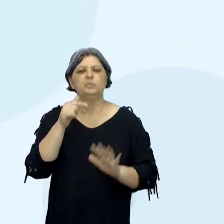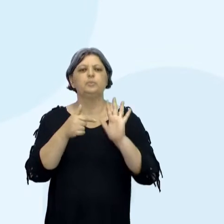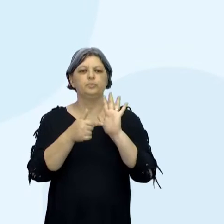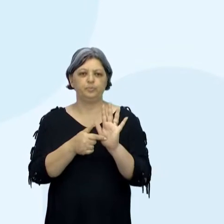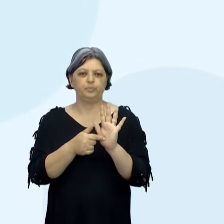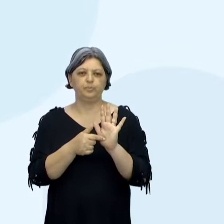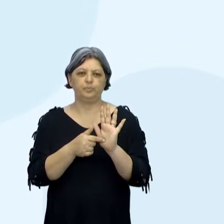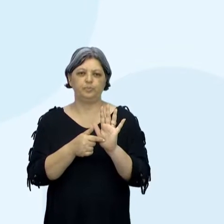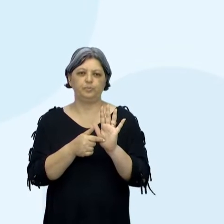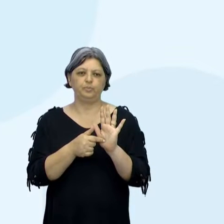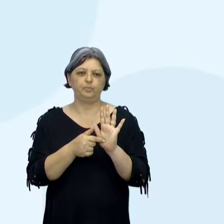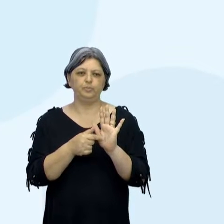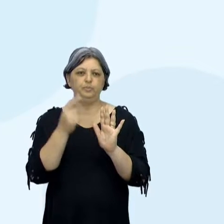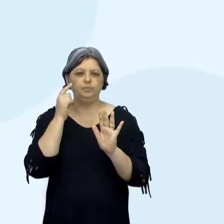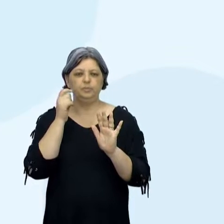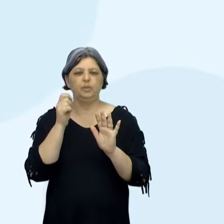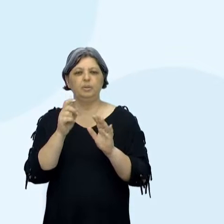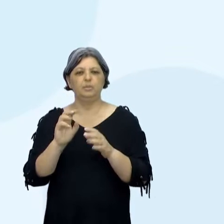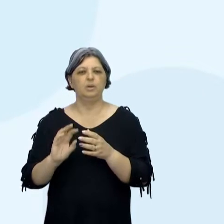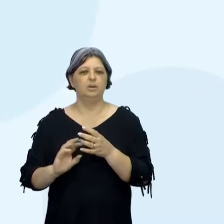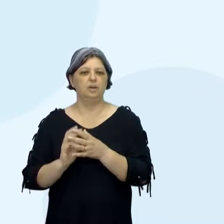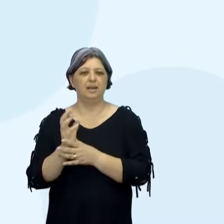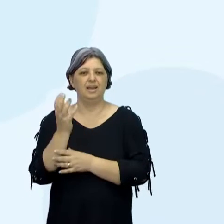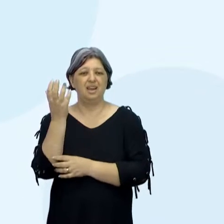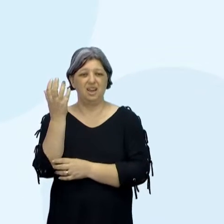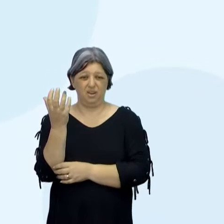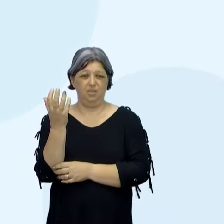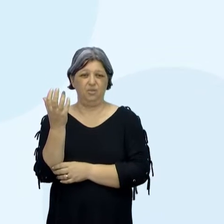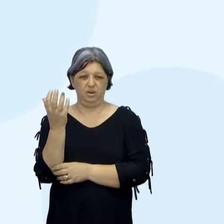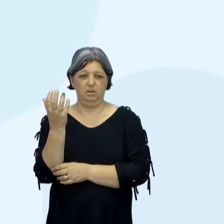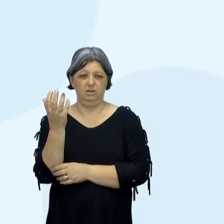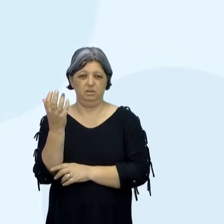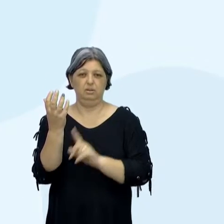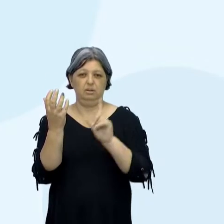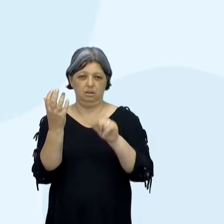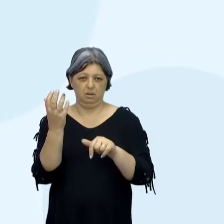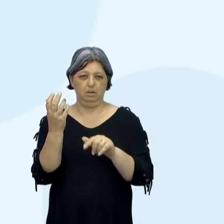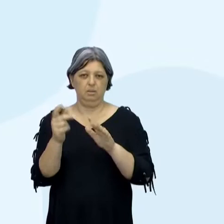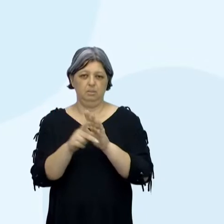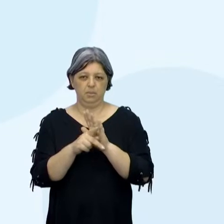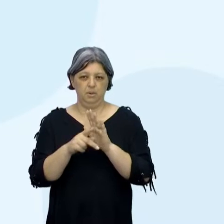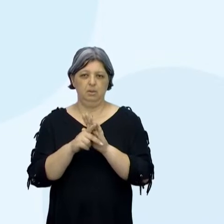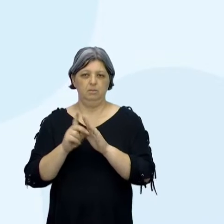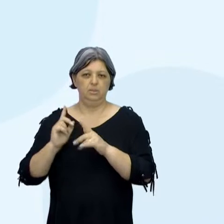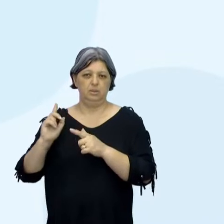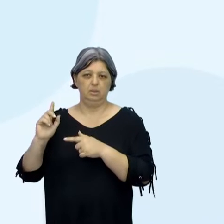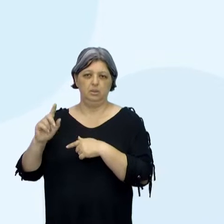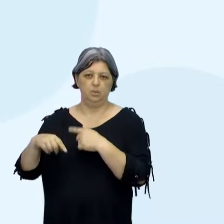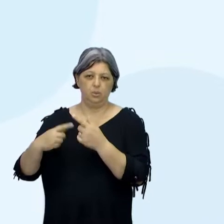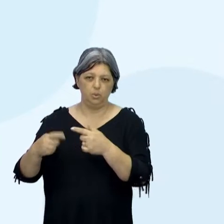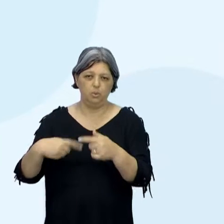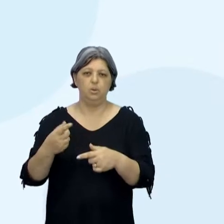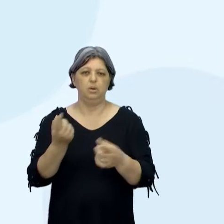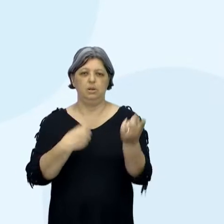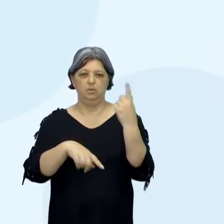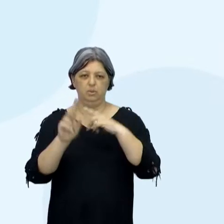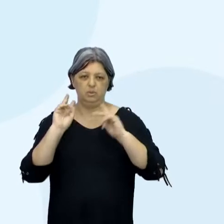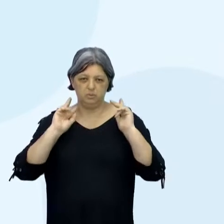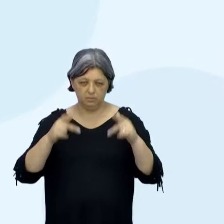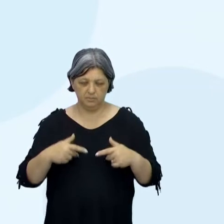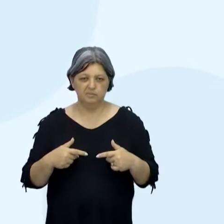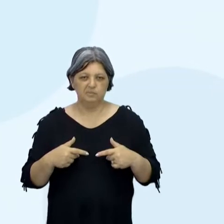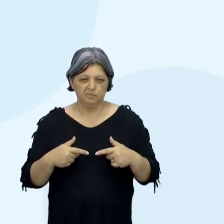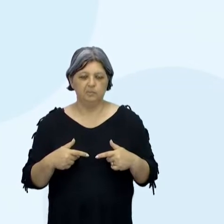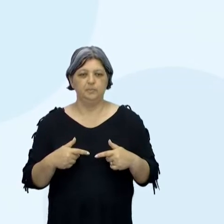né, ao lado aí dessa árvore. Essa árvore seria a árvore da eugenia, que naquele momento era